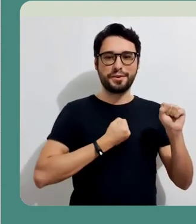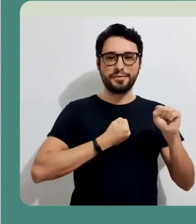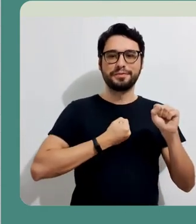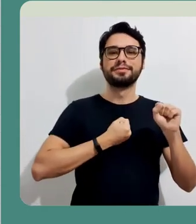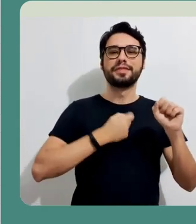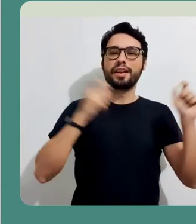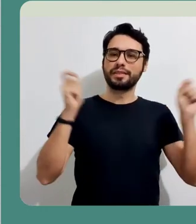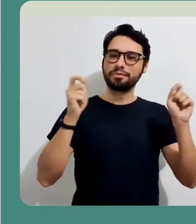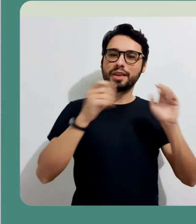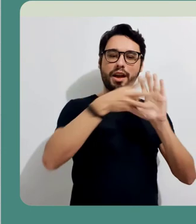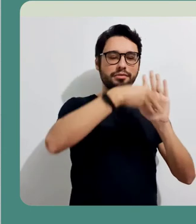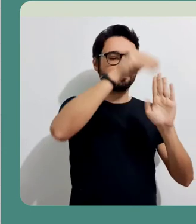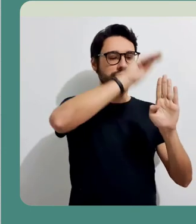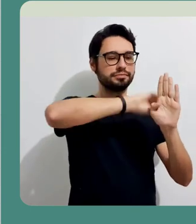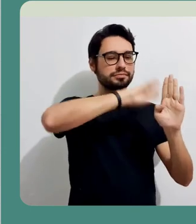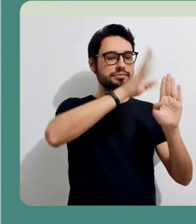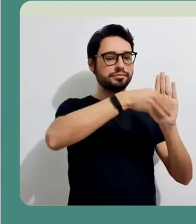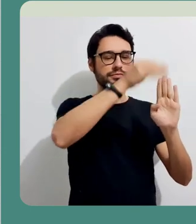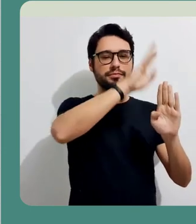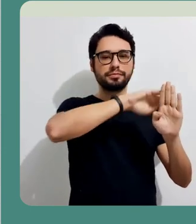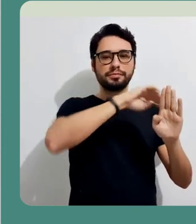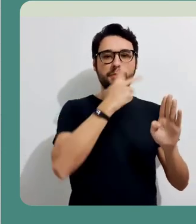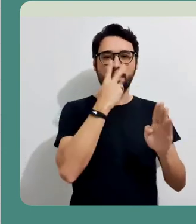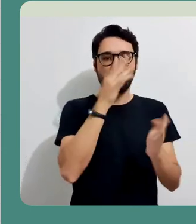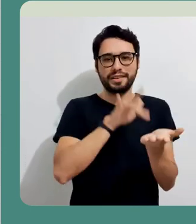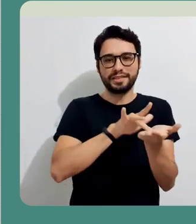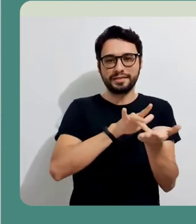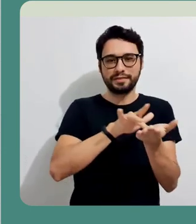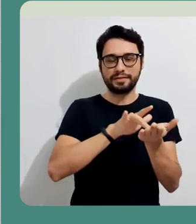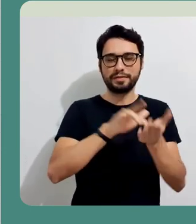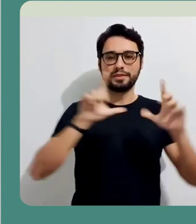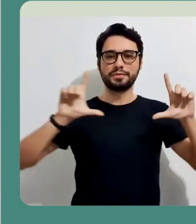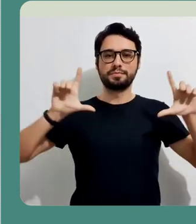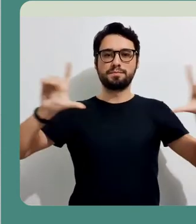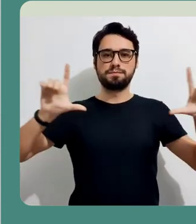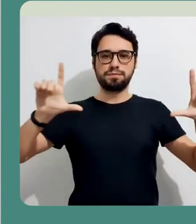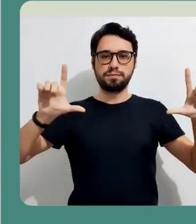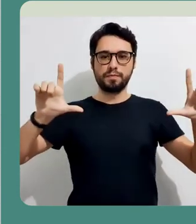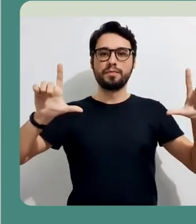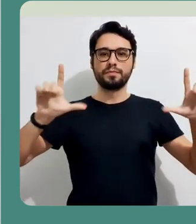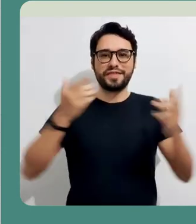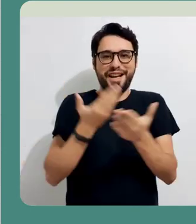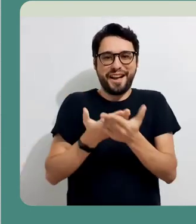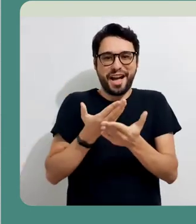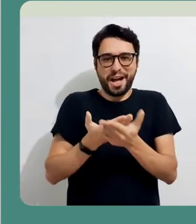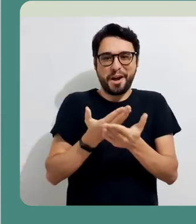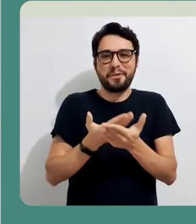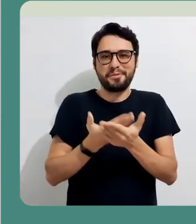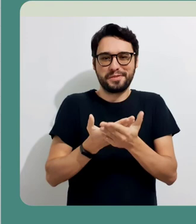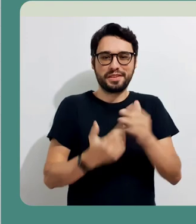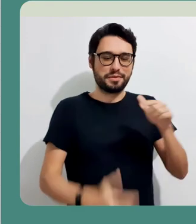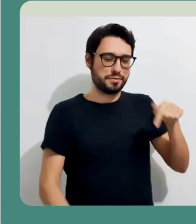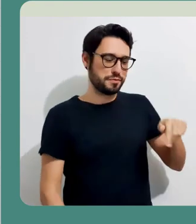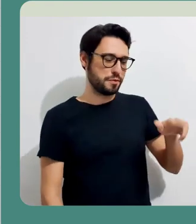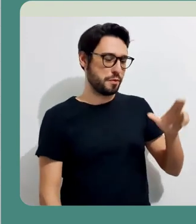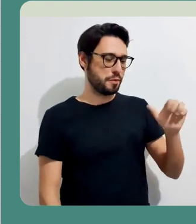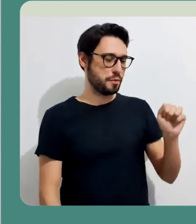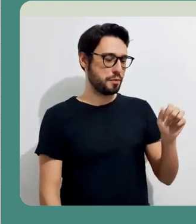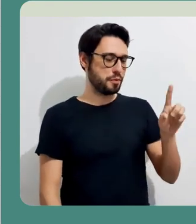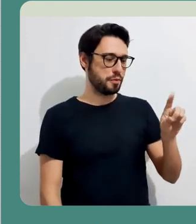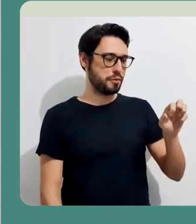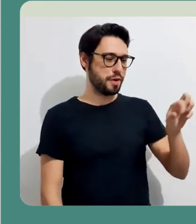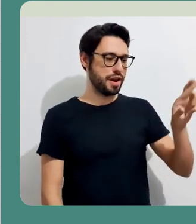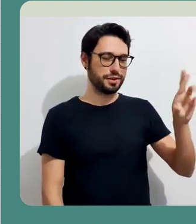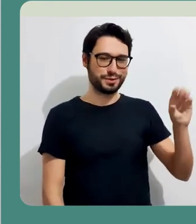outras questões de cálculo eu posso fazer por exemplo que a integral de X DX e aqui então vai dar a